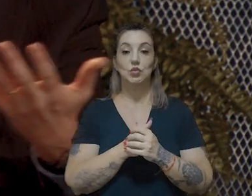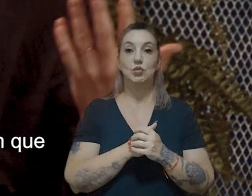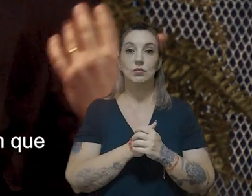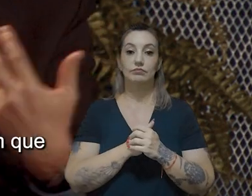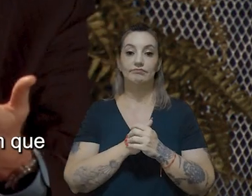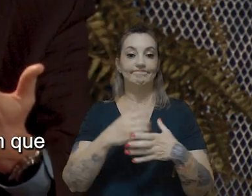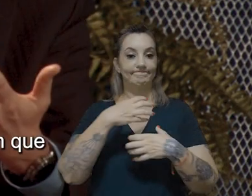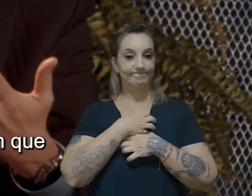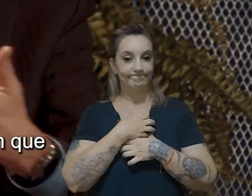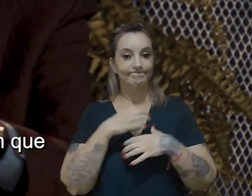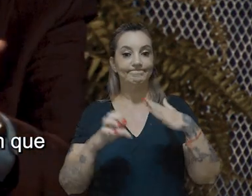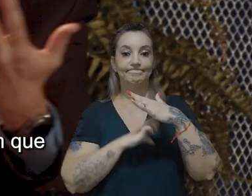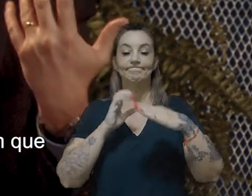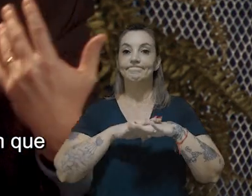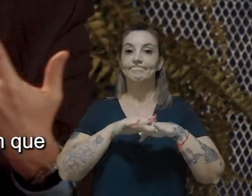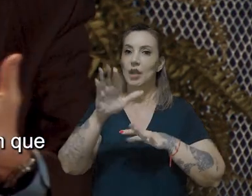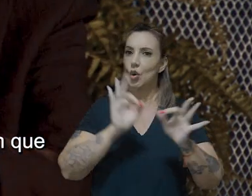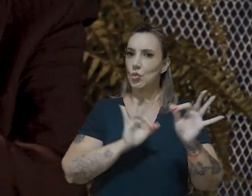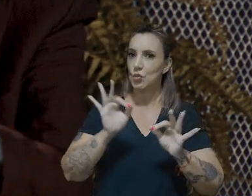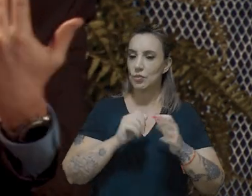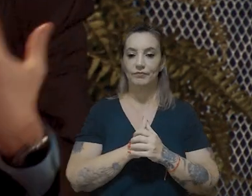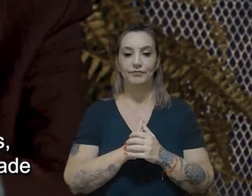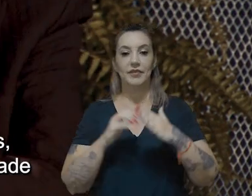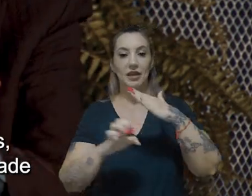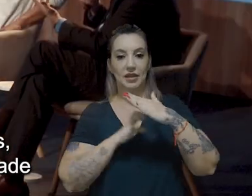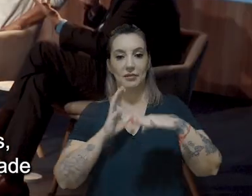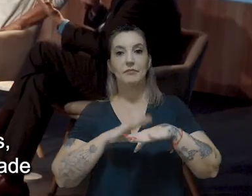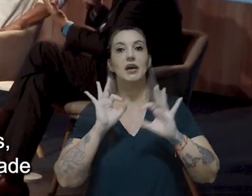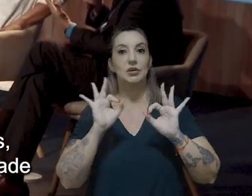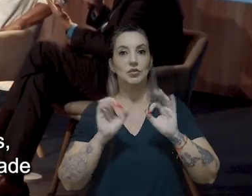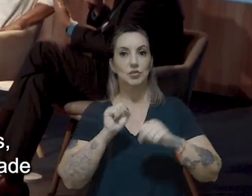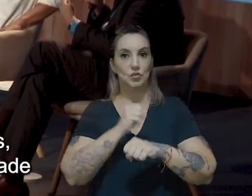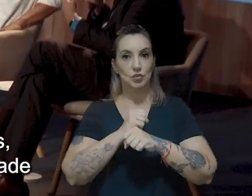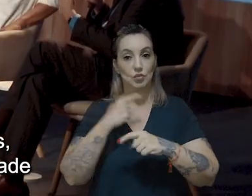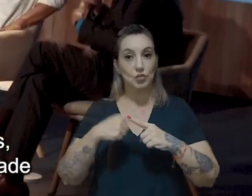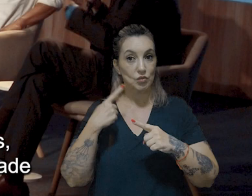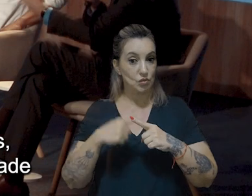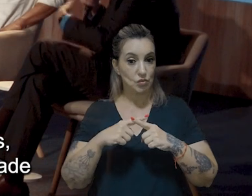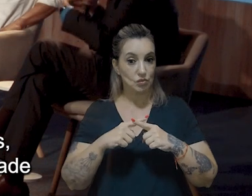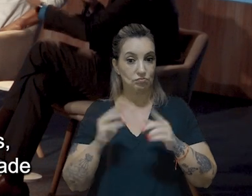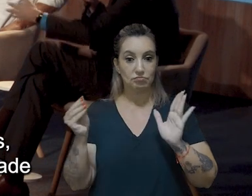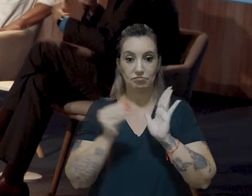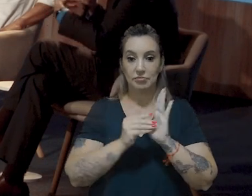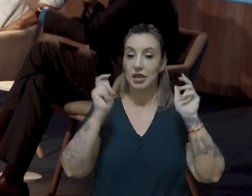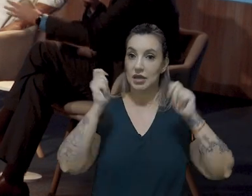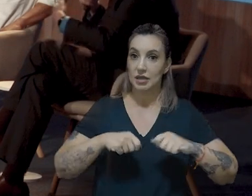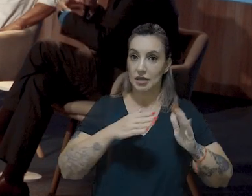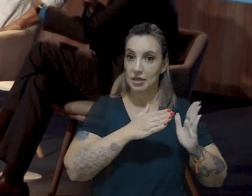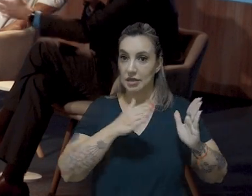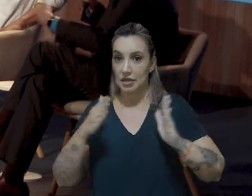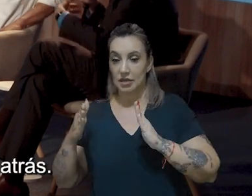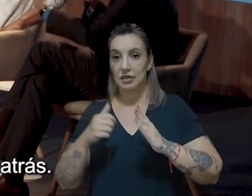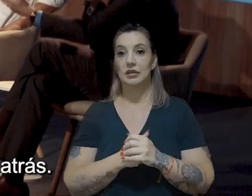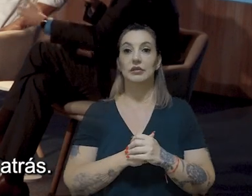maneira IMP essa indústria e fazem que a indústria ficou mais organizada a indústria ficou mais organizada nos últimos anos porque não se coloca mais capacidade em cima de capacidade